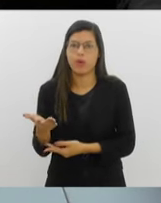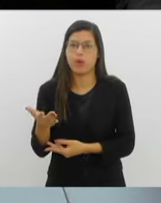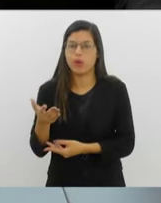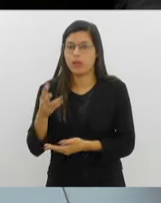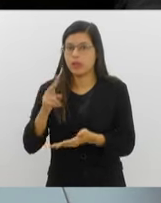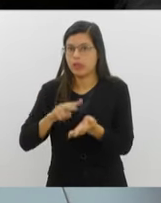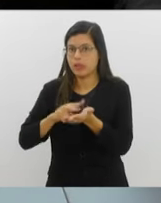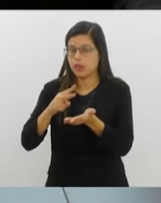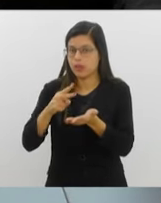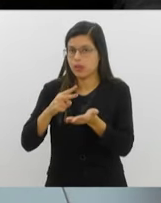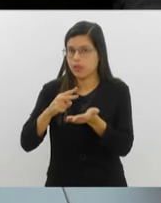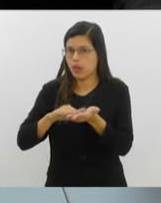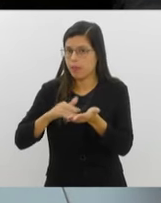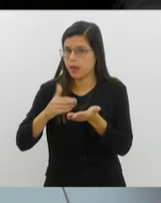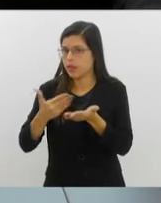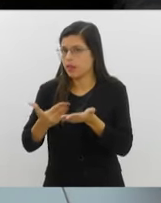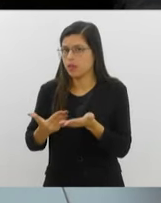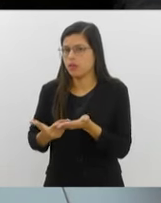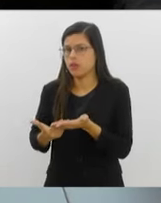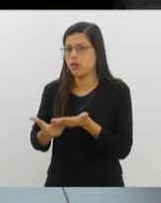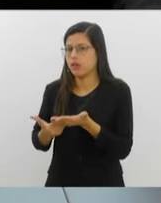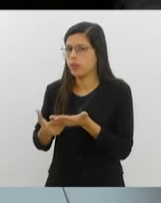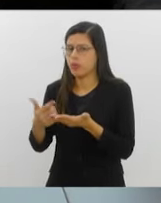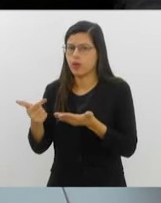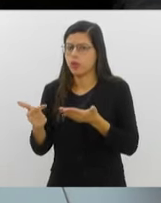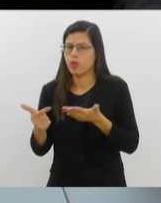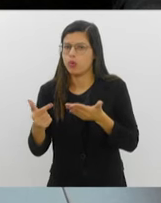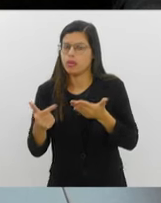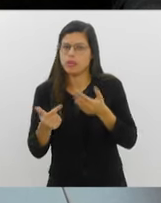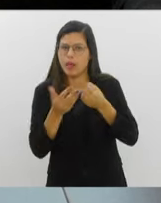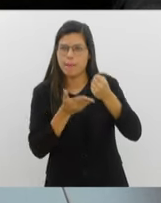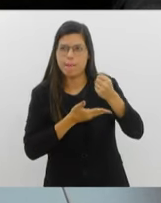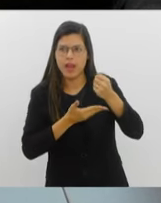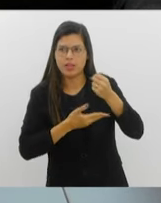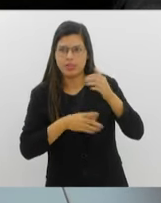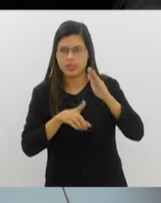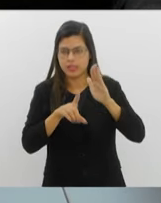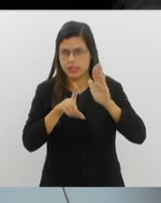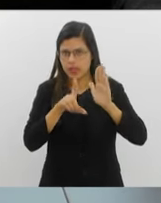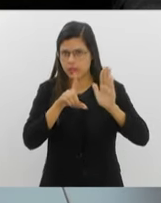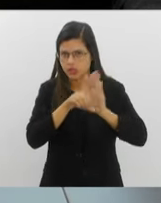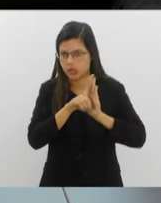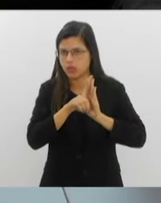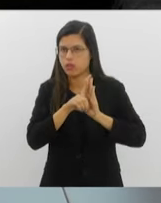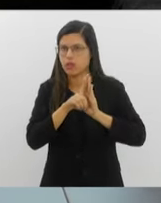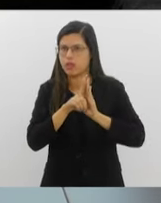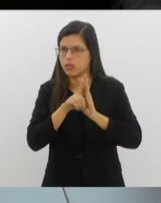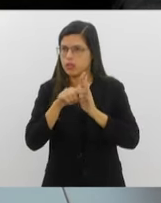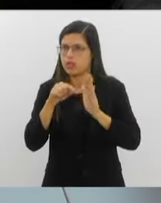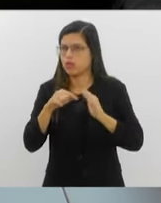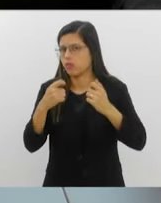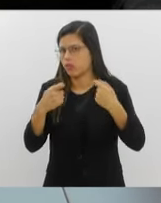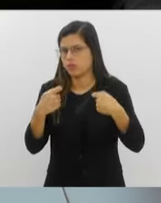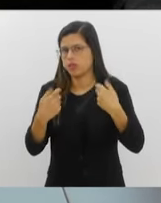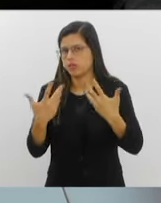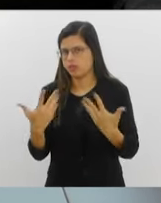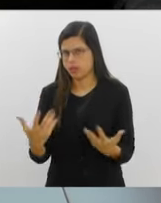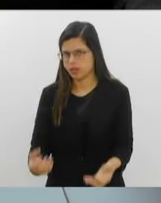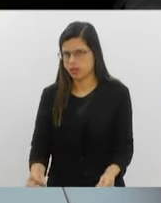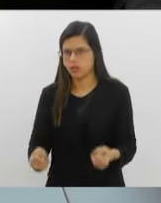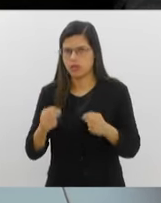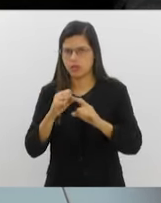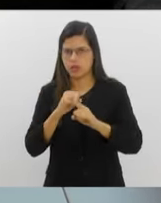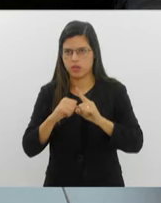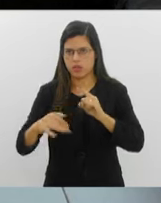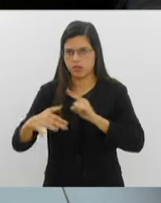encontram respaldo coerente nem na legislação, nem na legitimidade que tal medida requer para ser aceita na